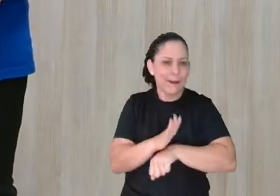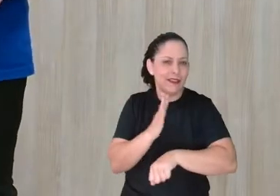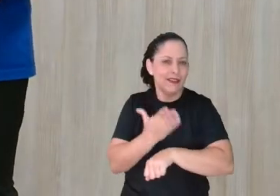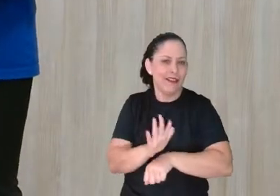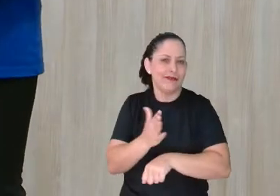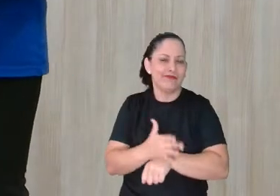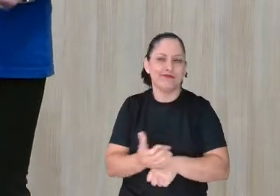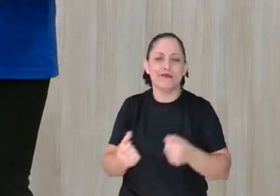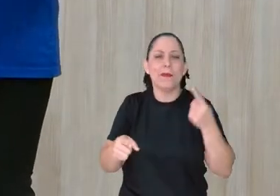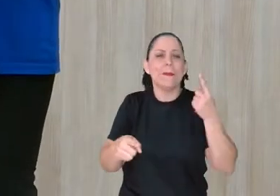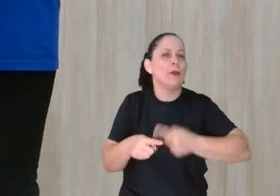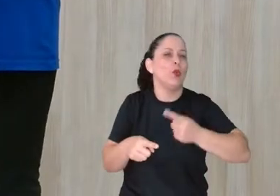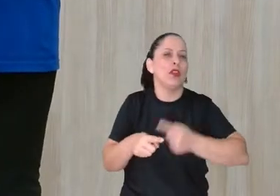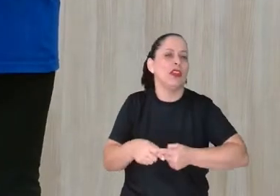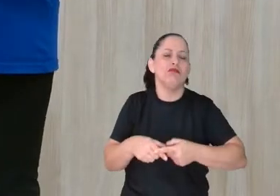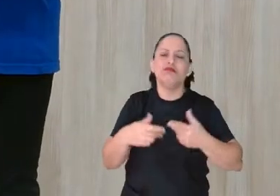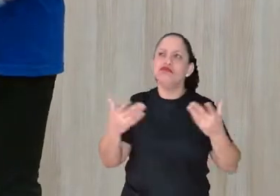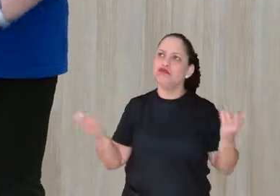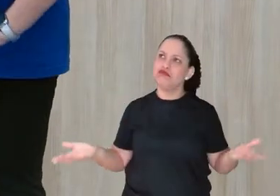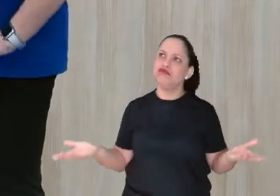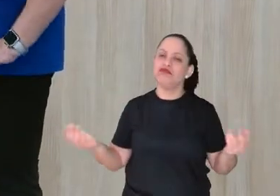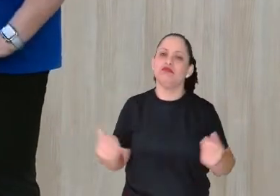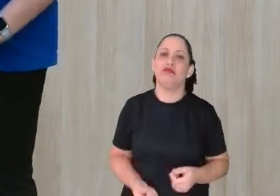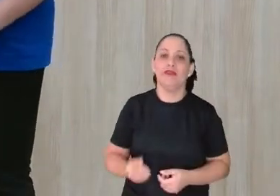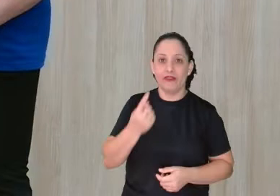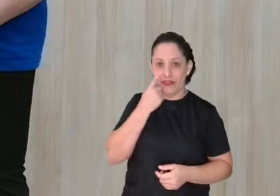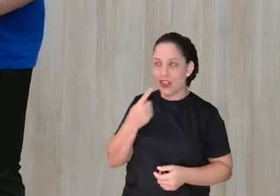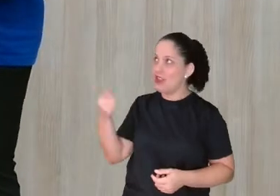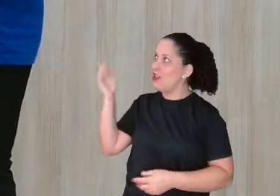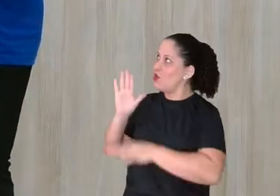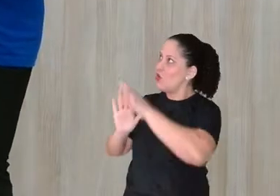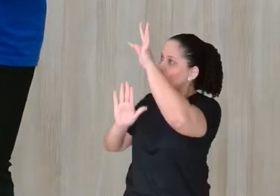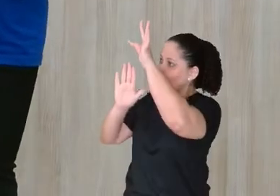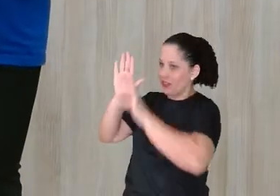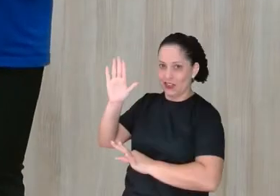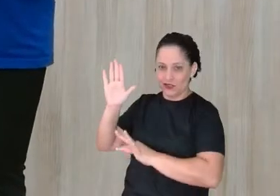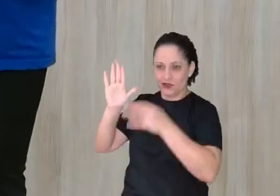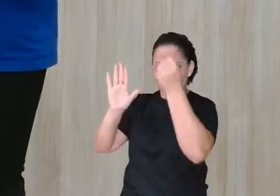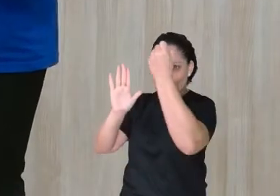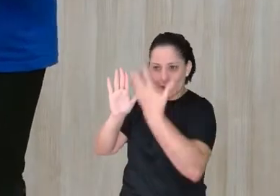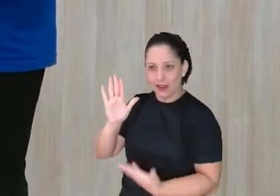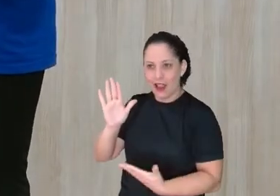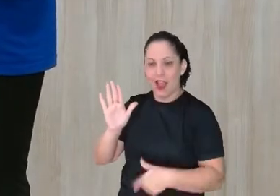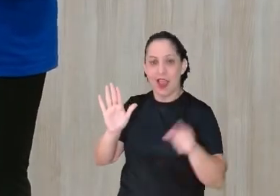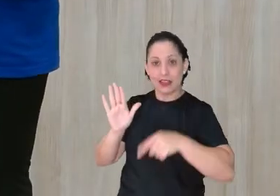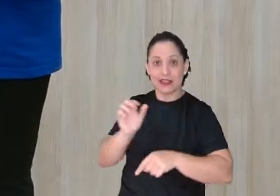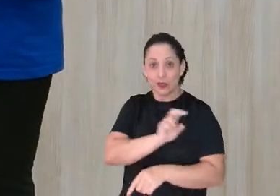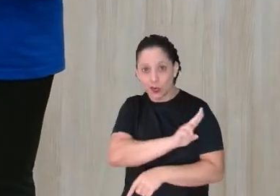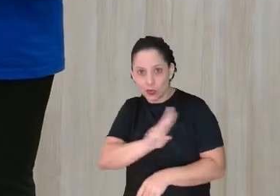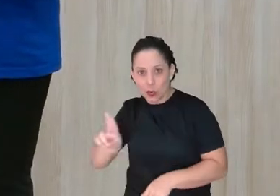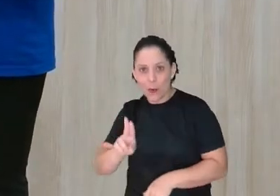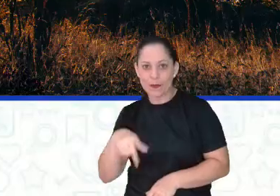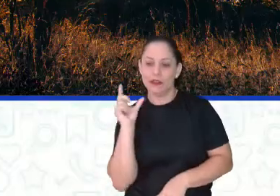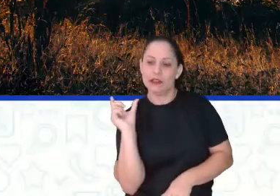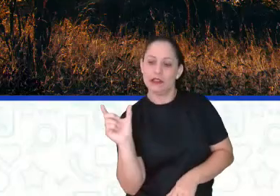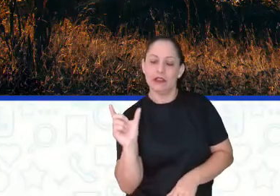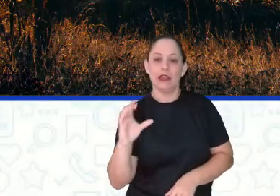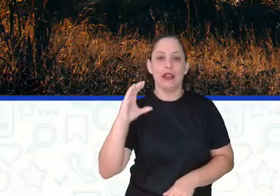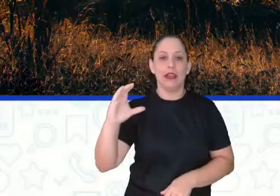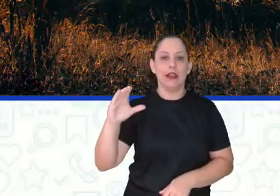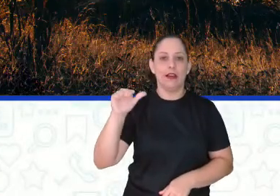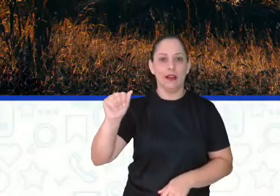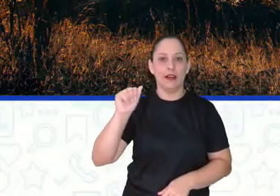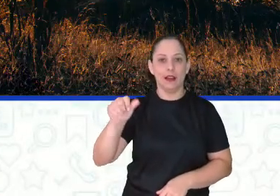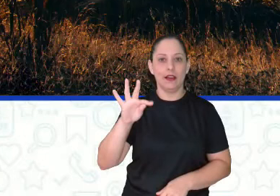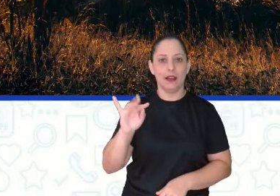recebe o nome de floresta branca? Leiam aí comigo esse texto. Essa denominação representa as características da